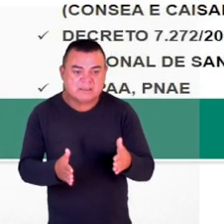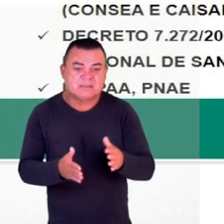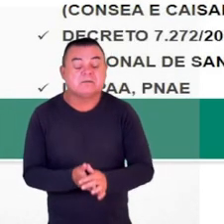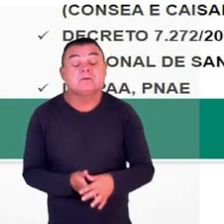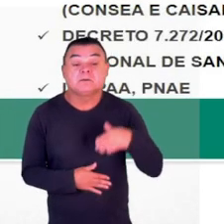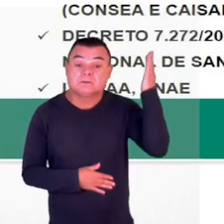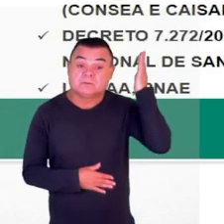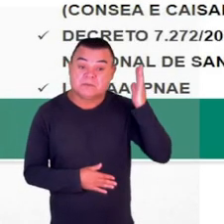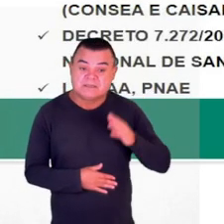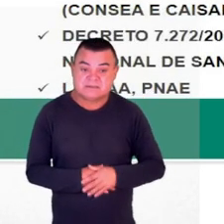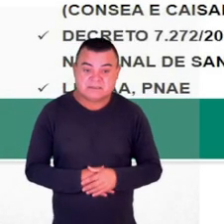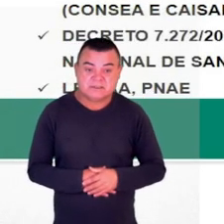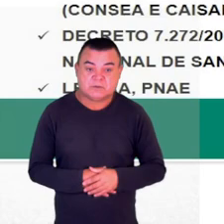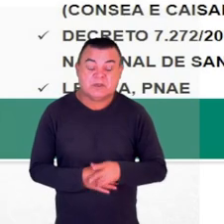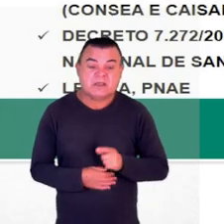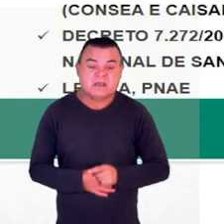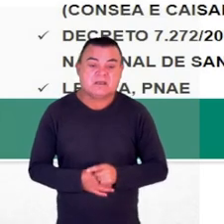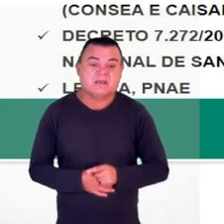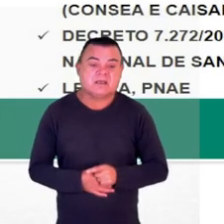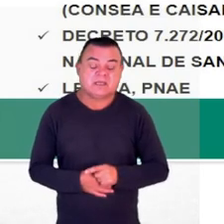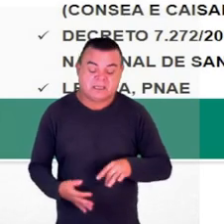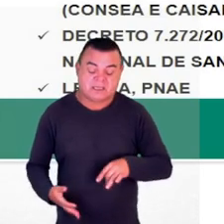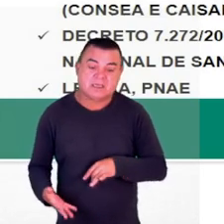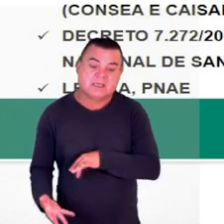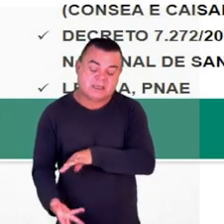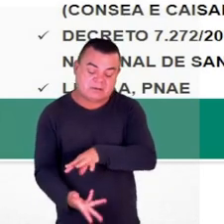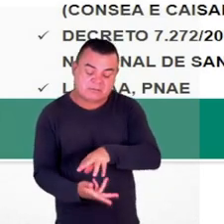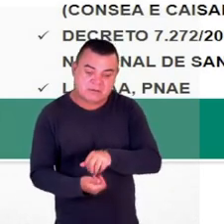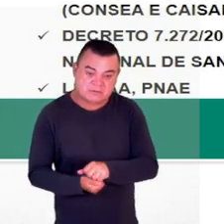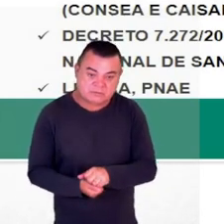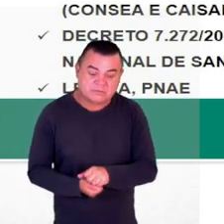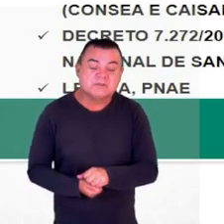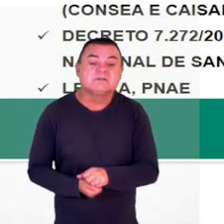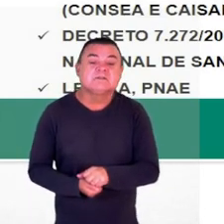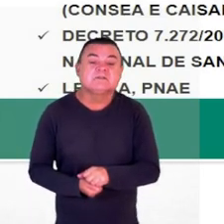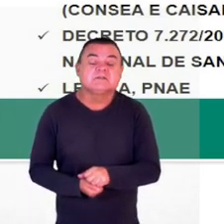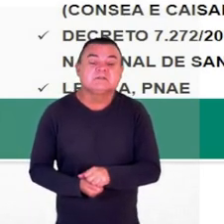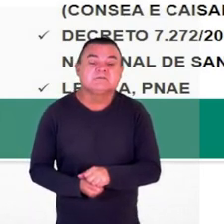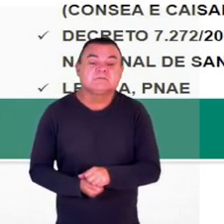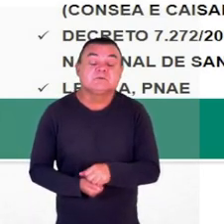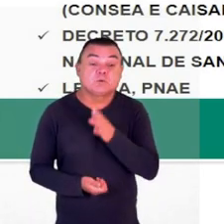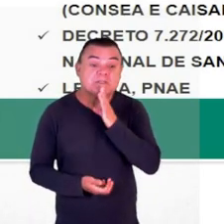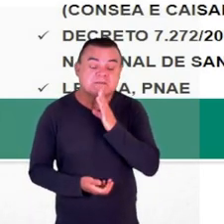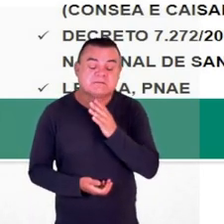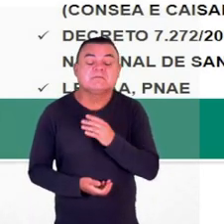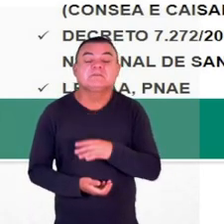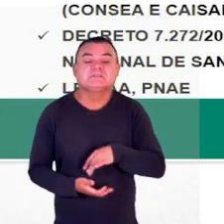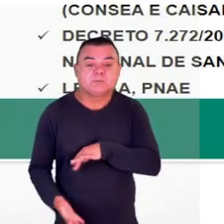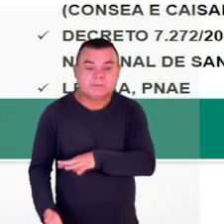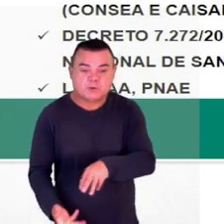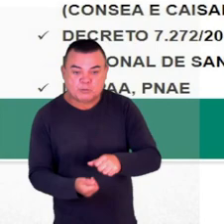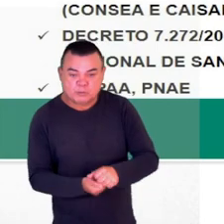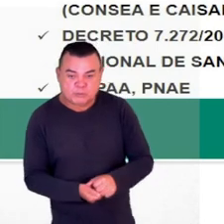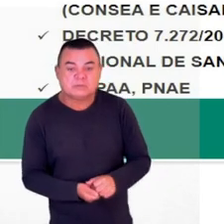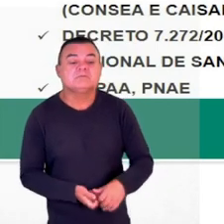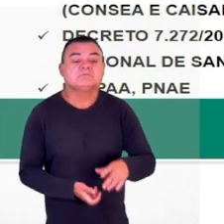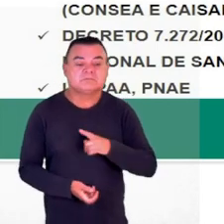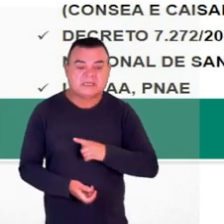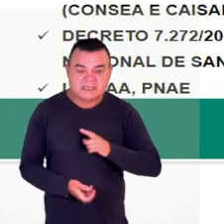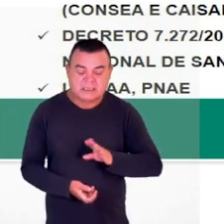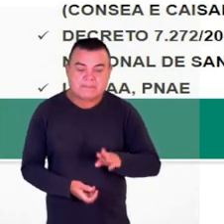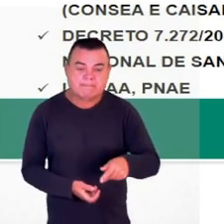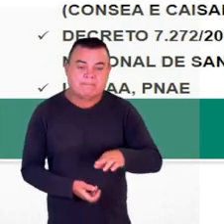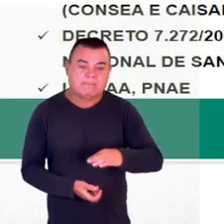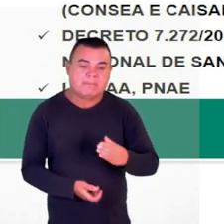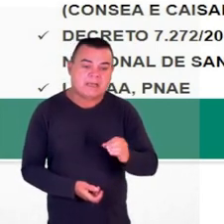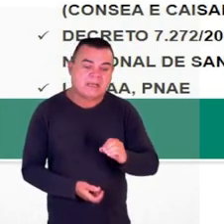Brasil ele é internacionalmente reconhecido eh por eh ter uma série de de Marcos legais e de